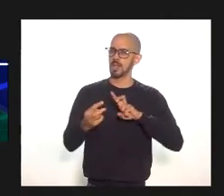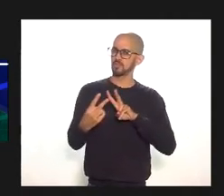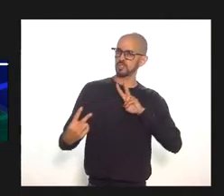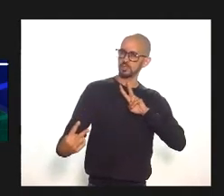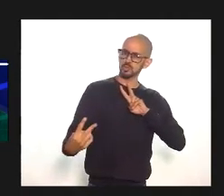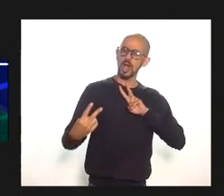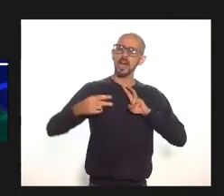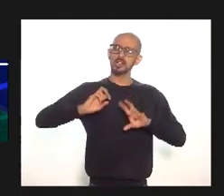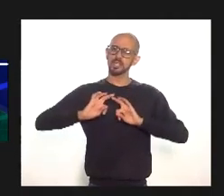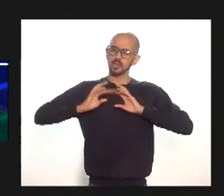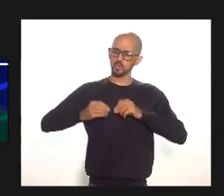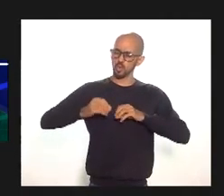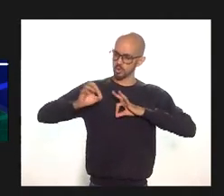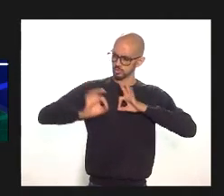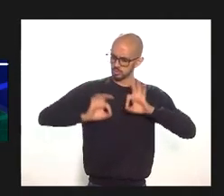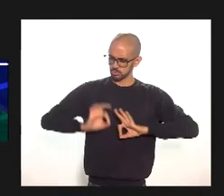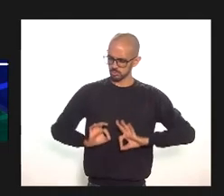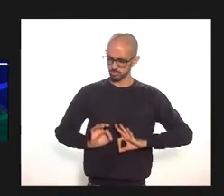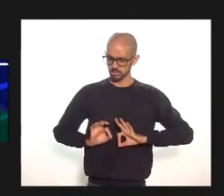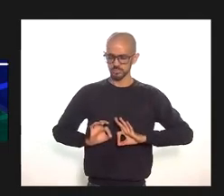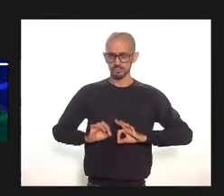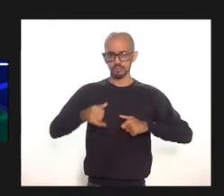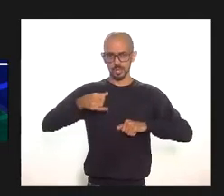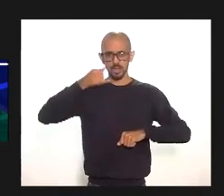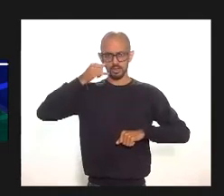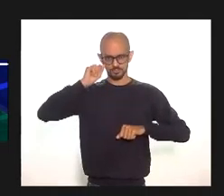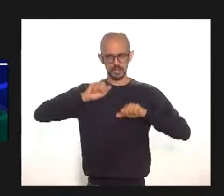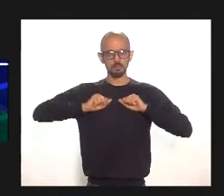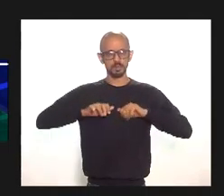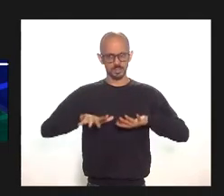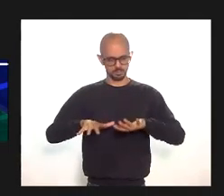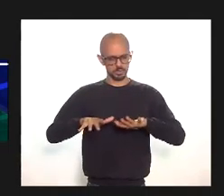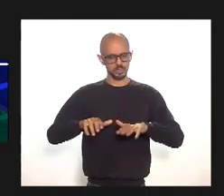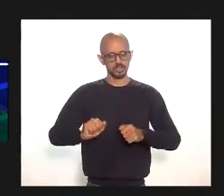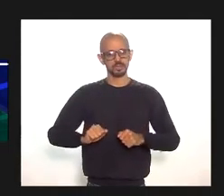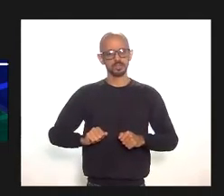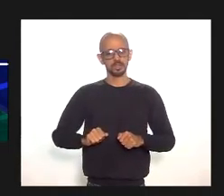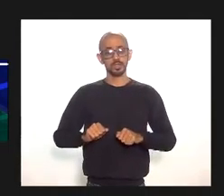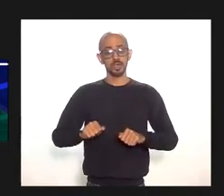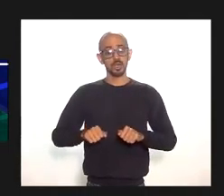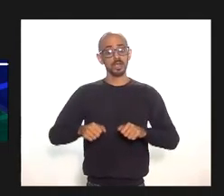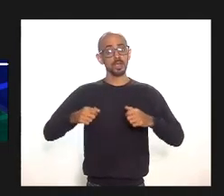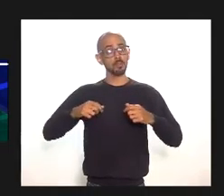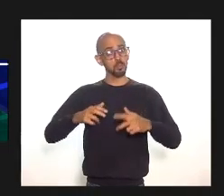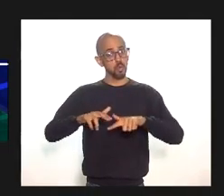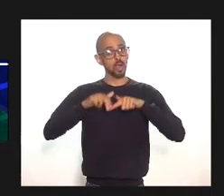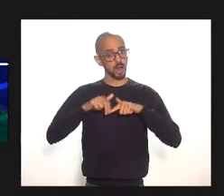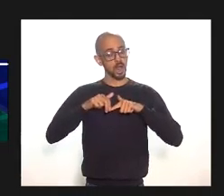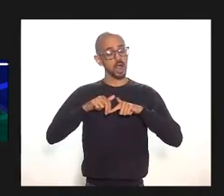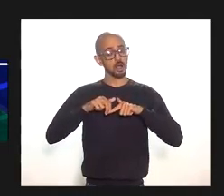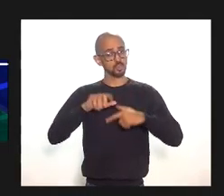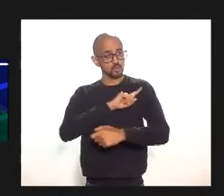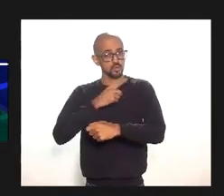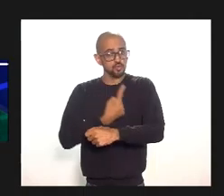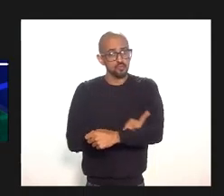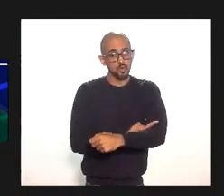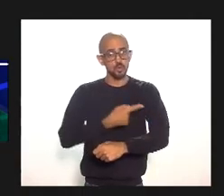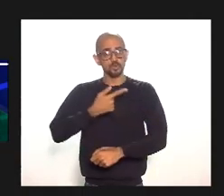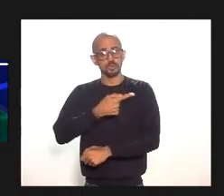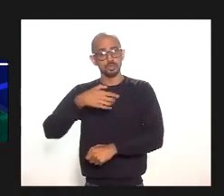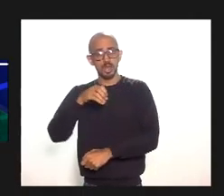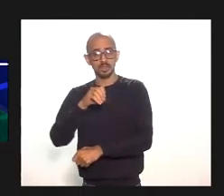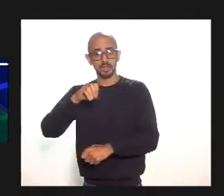iniciar os procedimentos de enfrentamento à pandemia, saindo na frente, na vanguarda, graças ao esforço dos 70 deputados e à boa condução